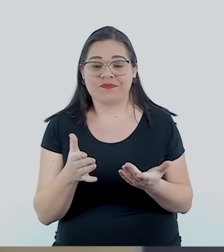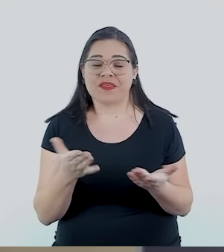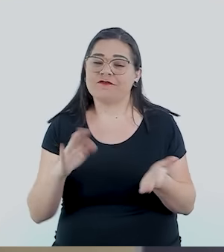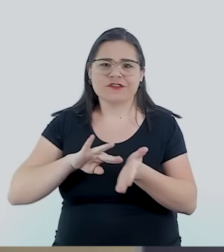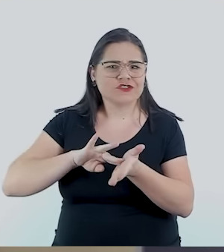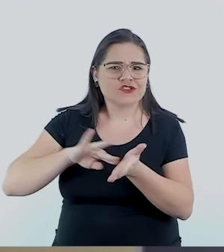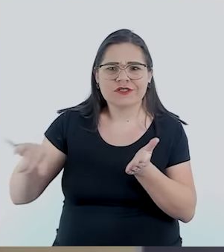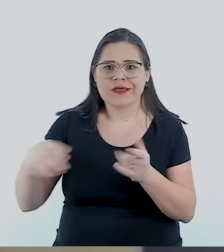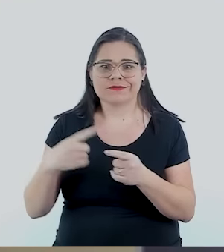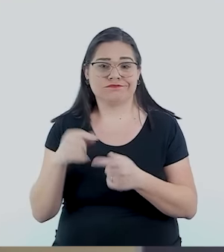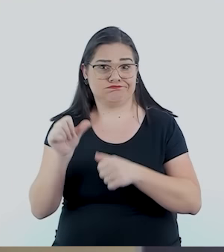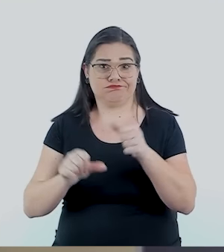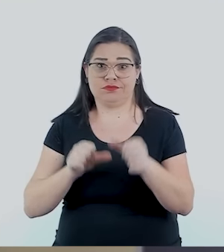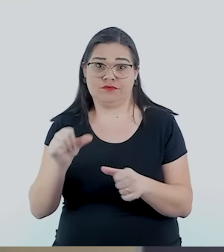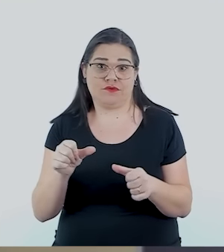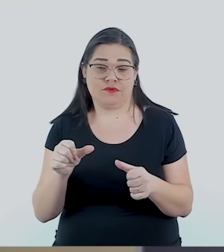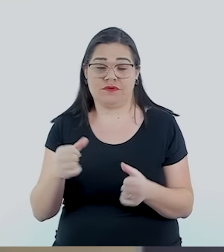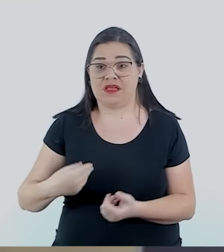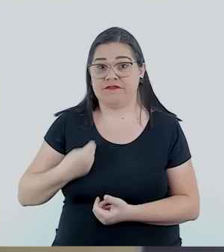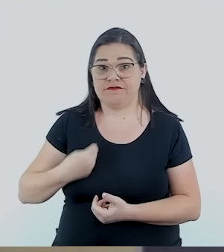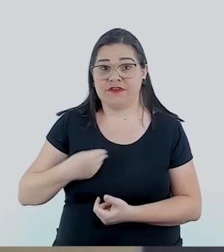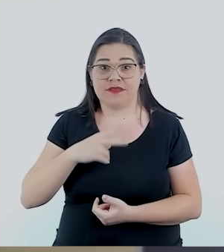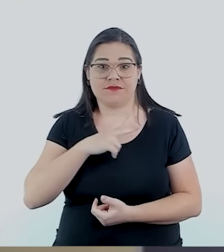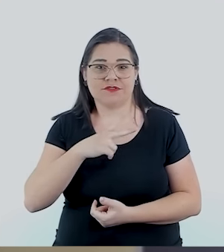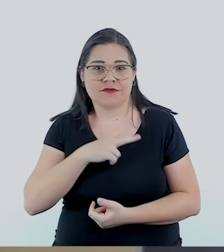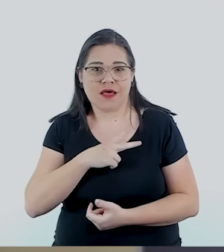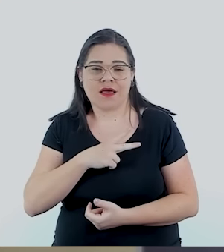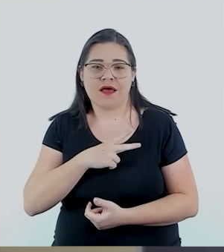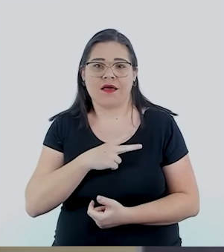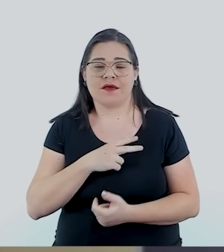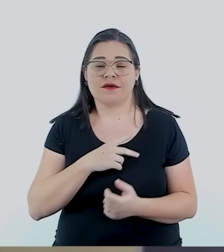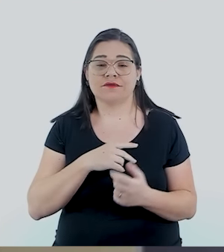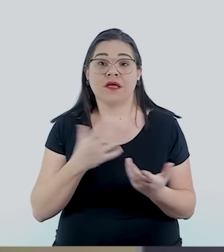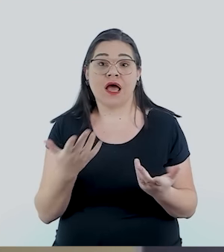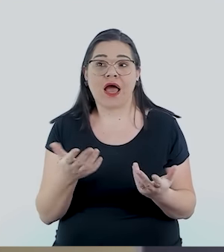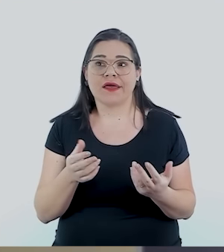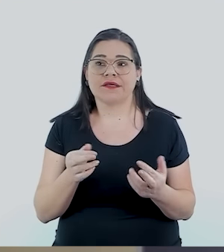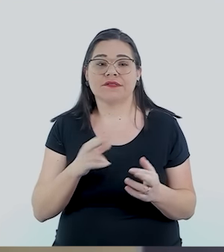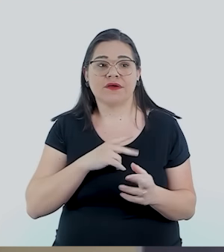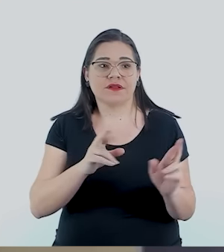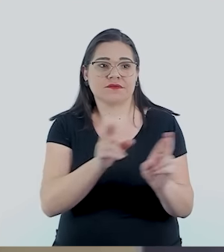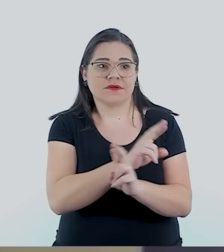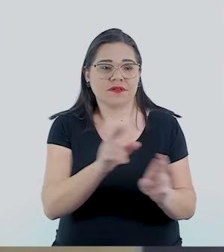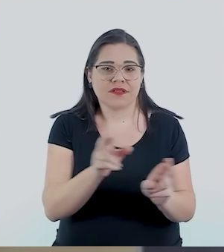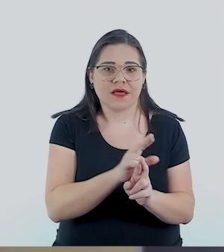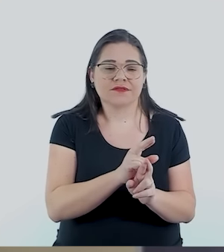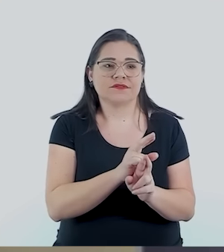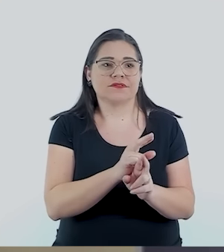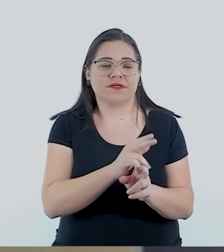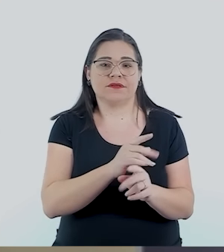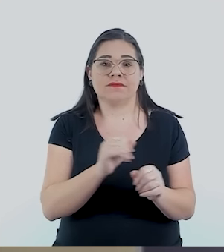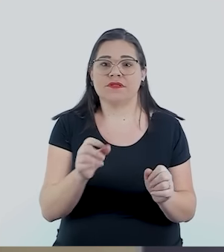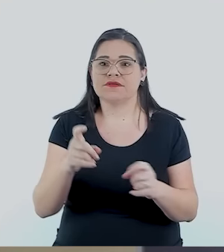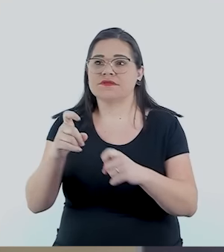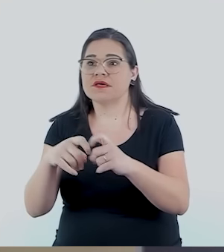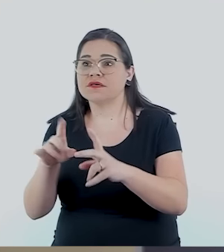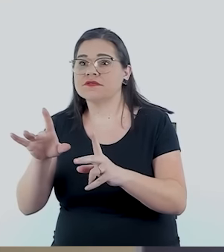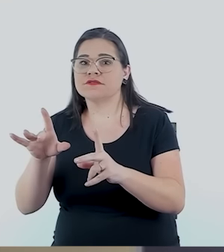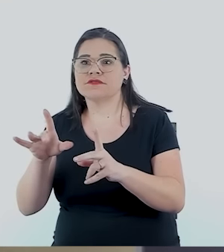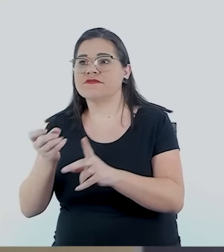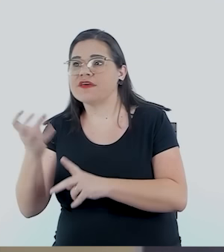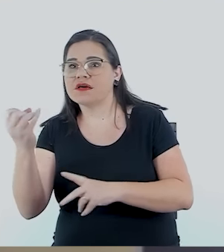assim de todos os mercados né na vida pessoal sai do mercado de relacionamento sai do mercado de sexo sai do mercado eh